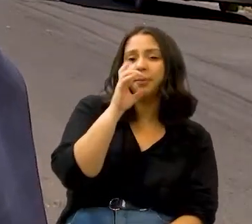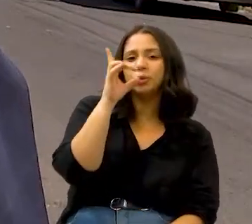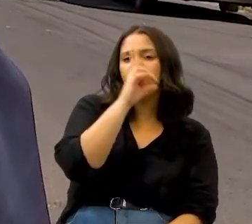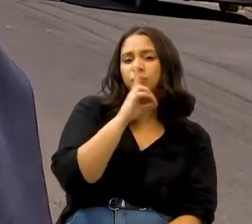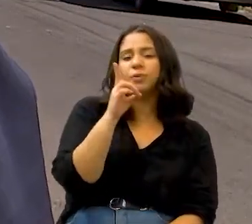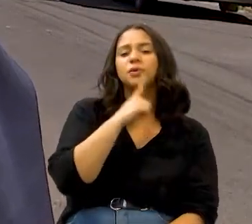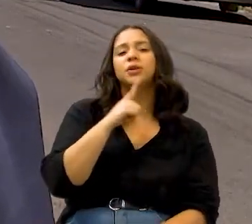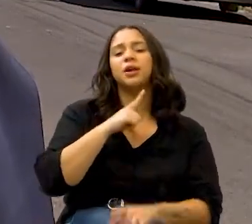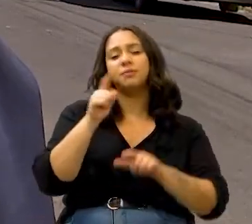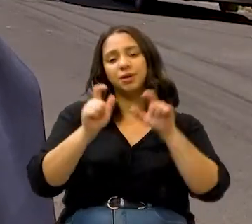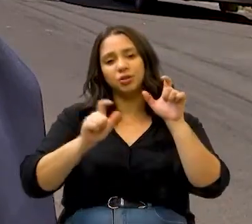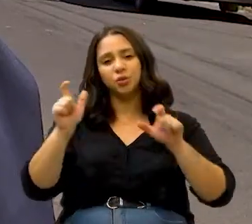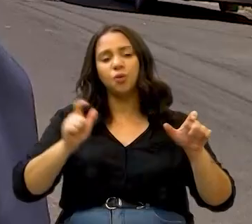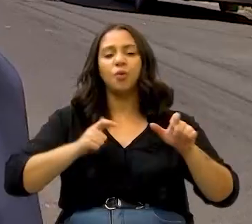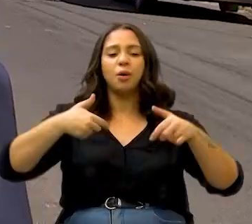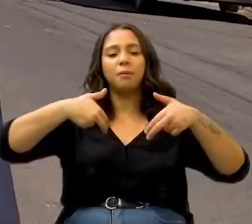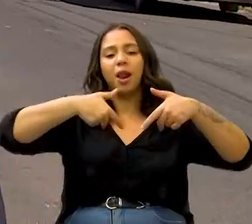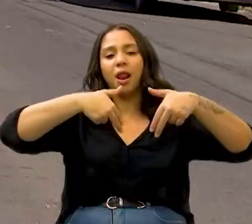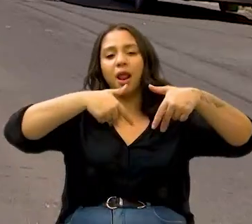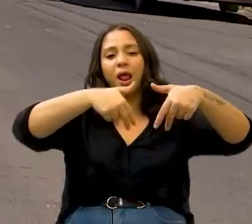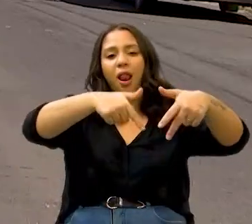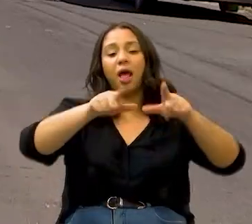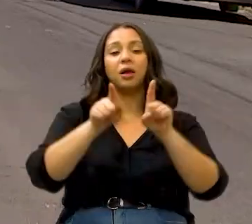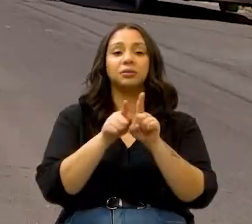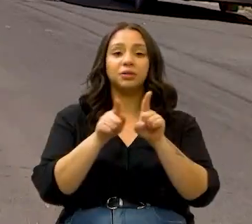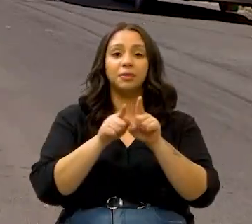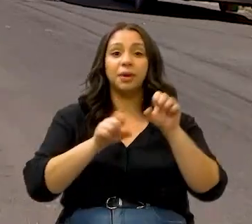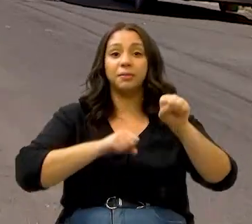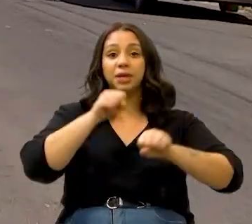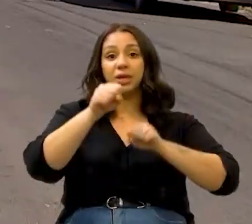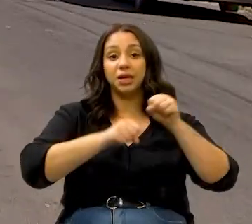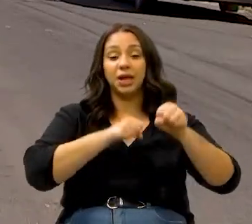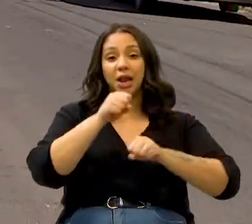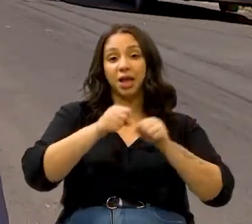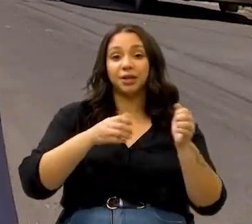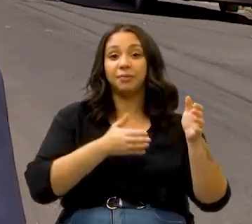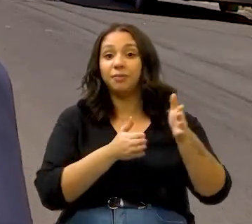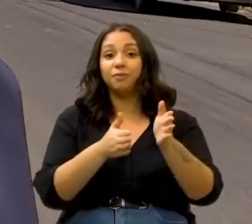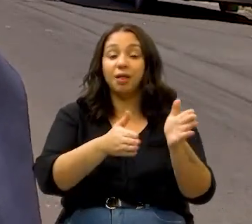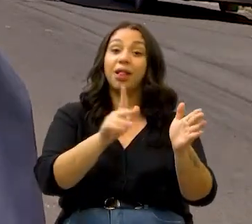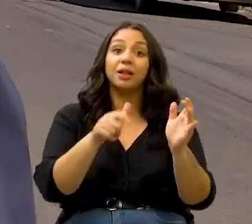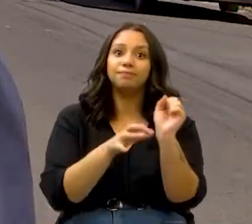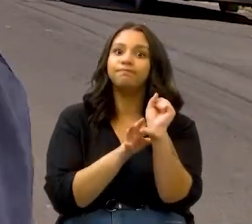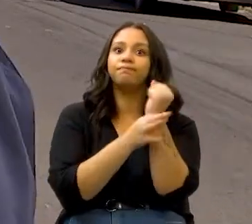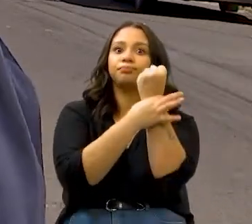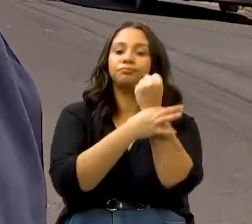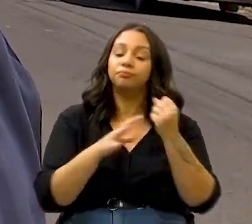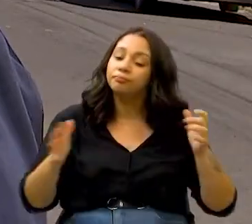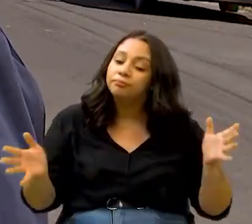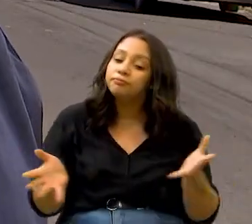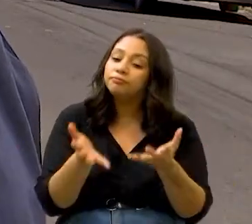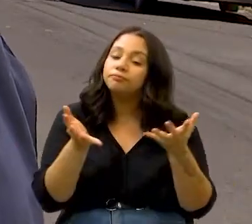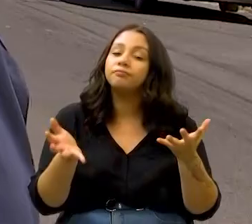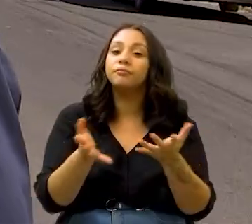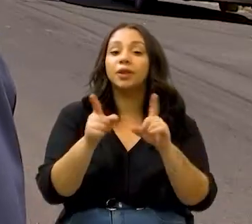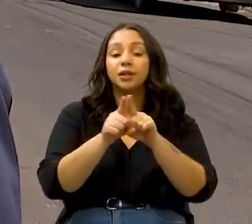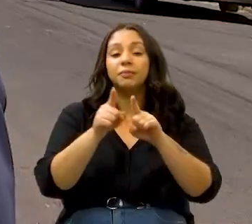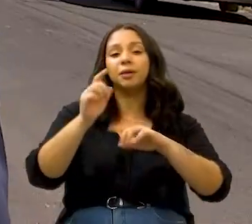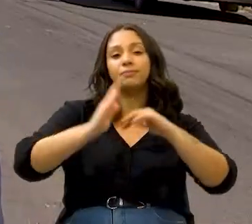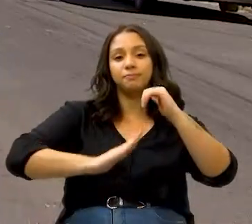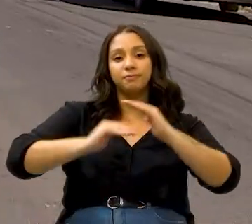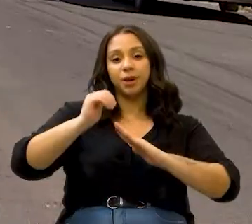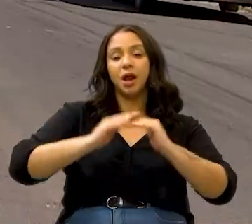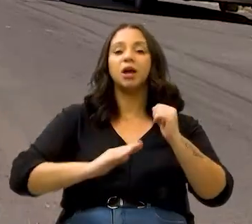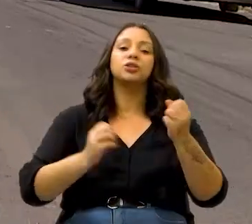praticam ciclismo né Vem Caminhar vem andar de bicicleta então para garantir a segurança né estimular também